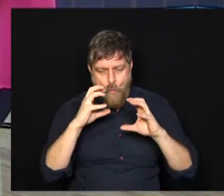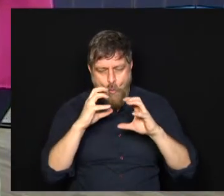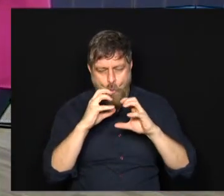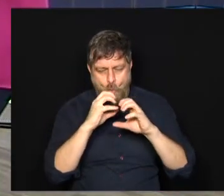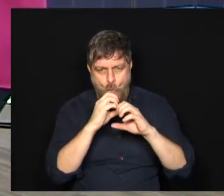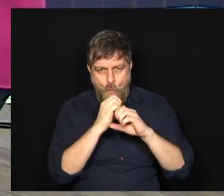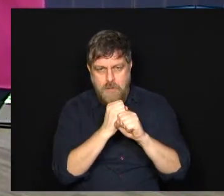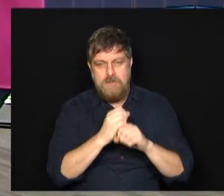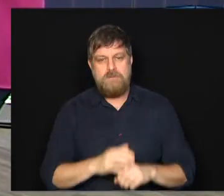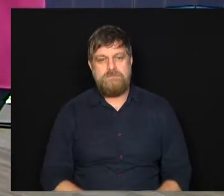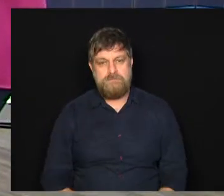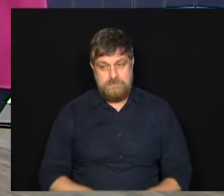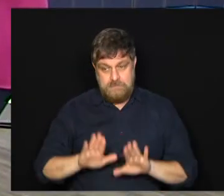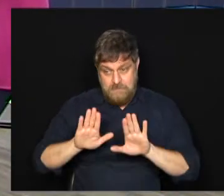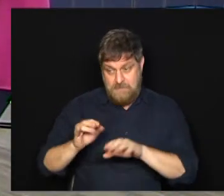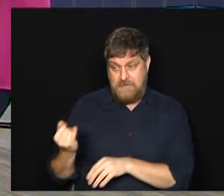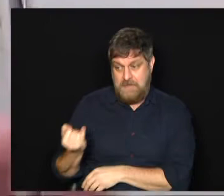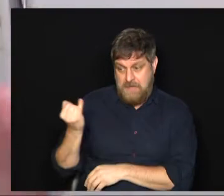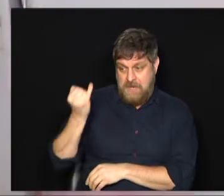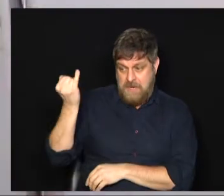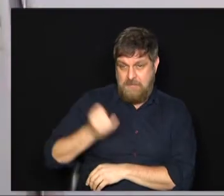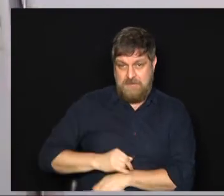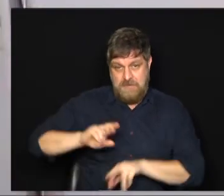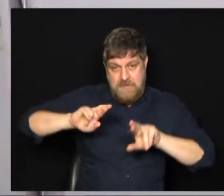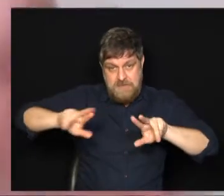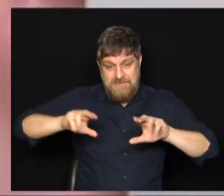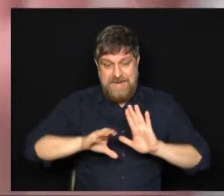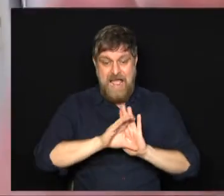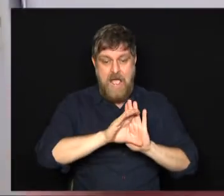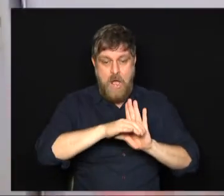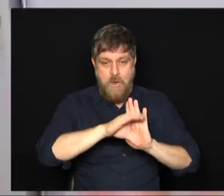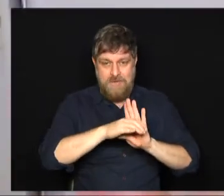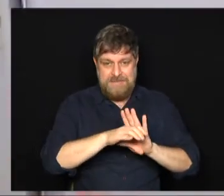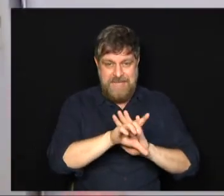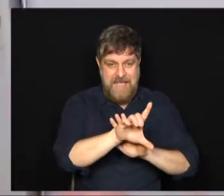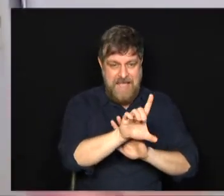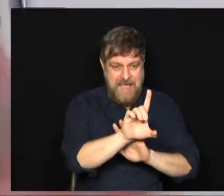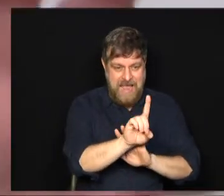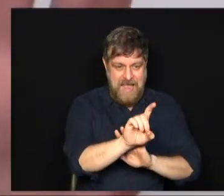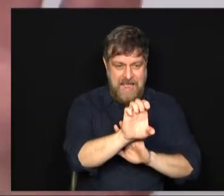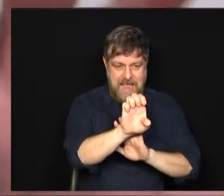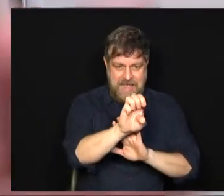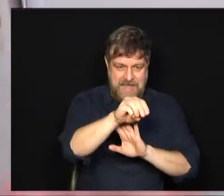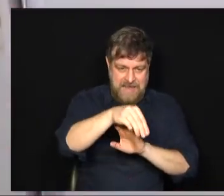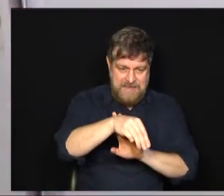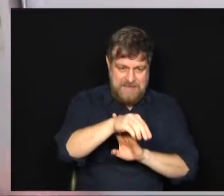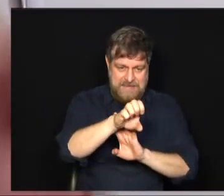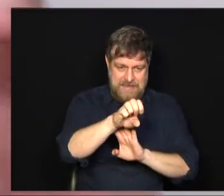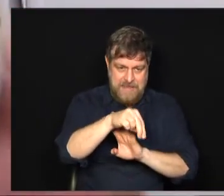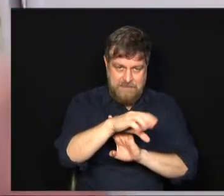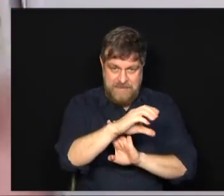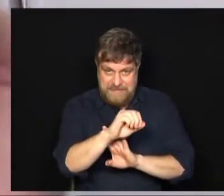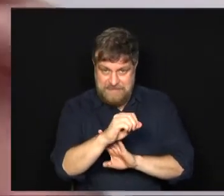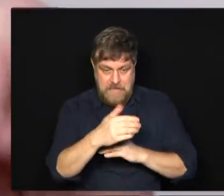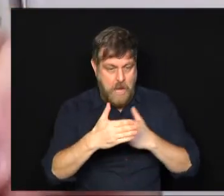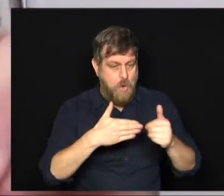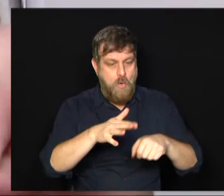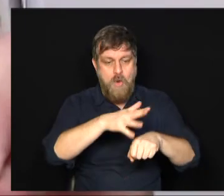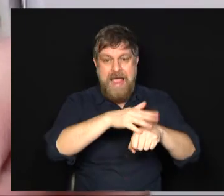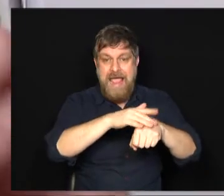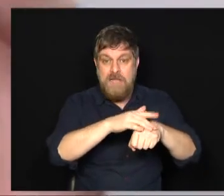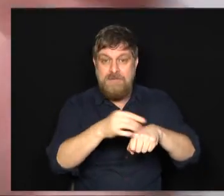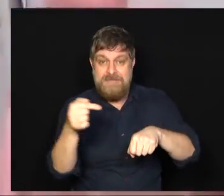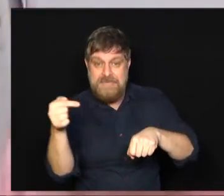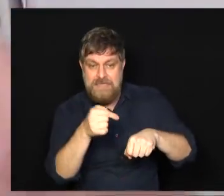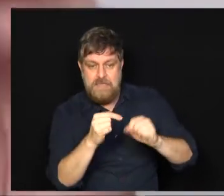Tá, então é importante diferenciar os conceitos. Demência é qualquer doença que leve a uma